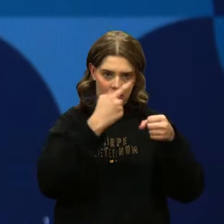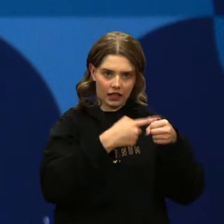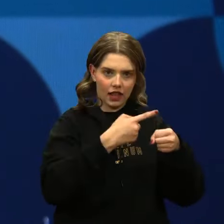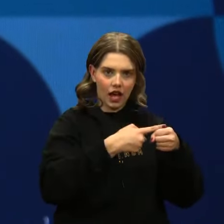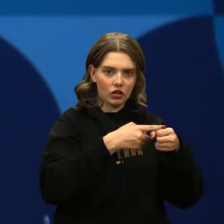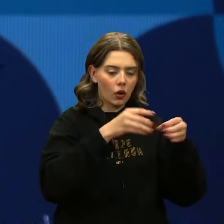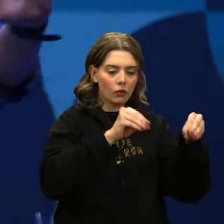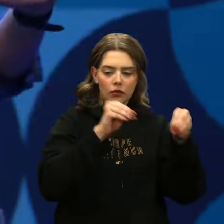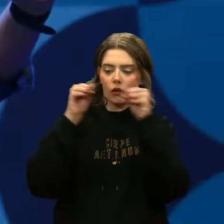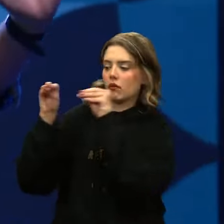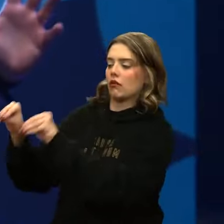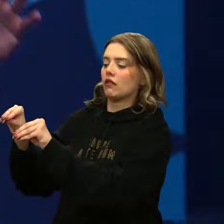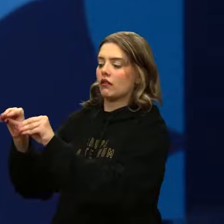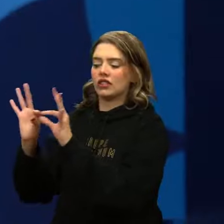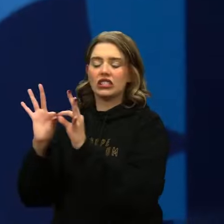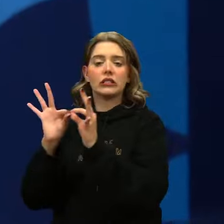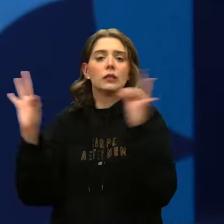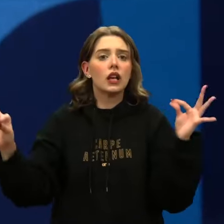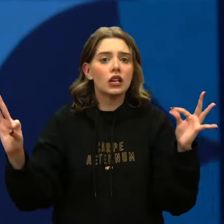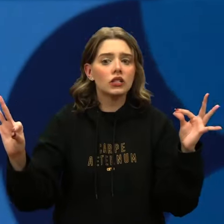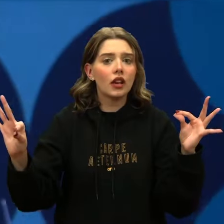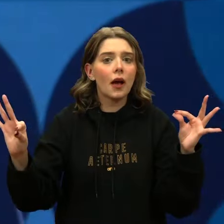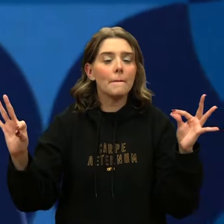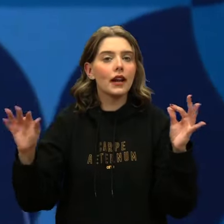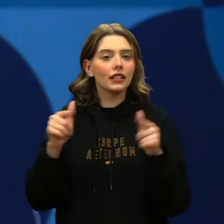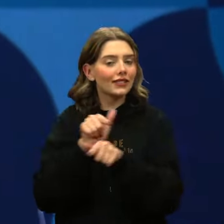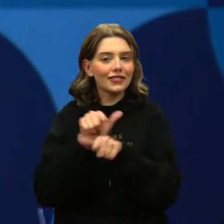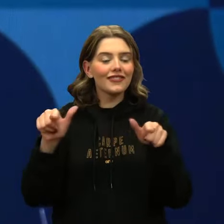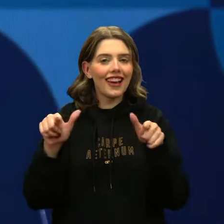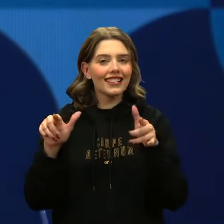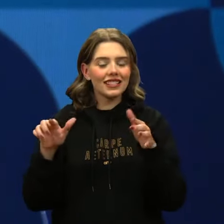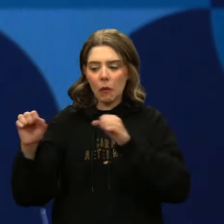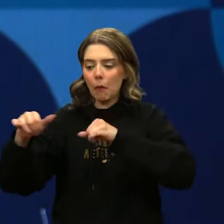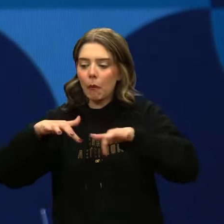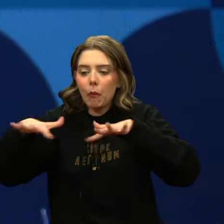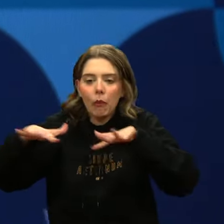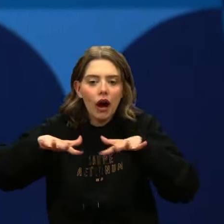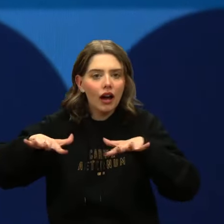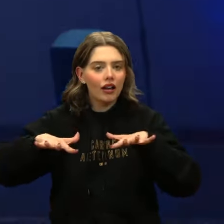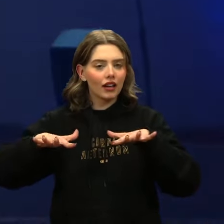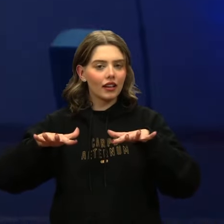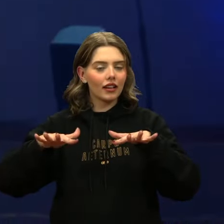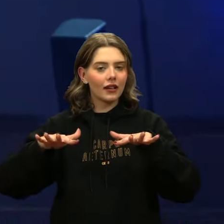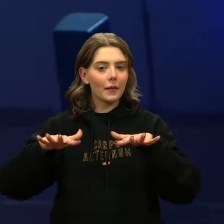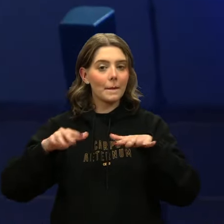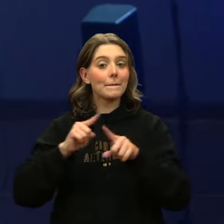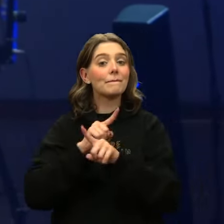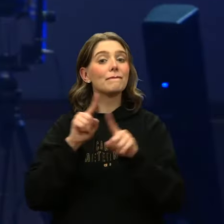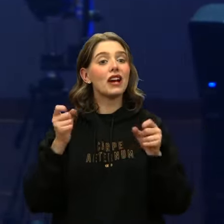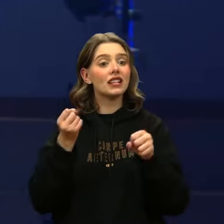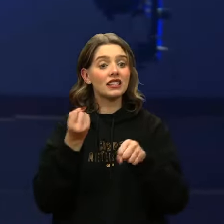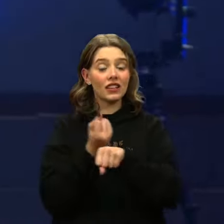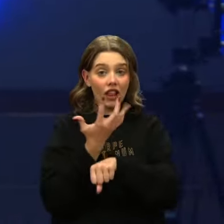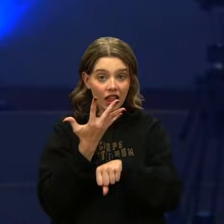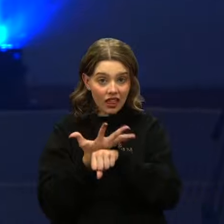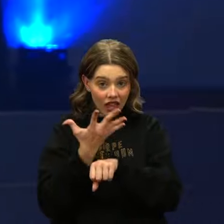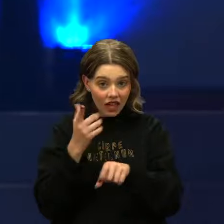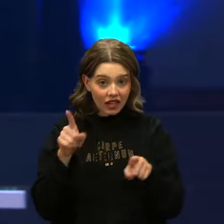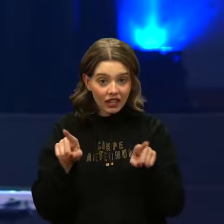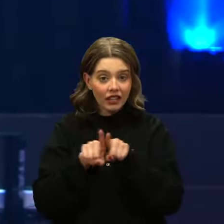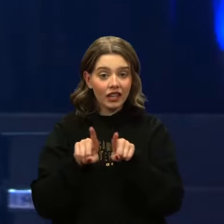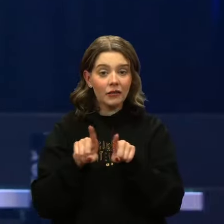ficado inseguro, então eles montavam barracas para que as coisas não caíssem em cima deles. Porém, em Filadélfia também tinha uma grande